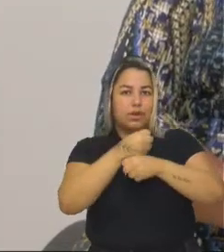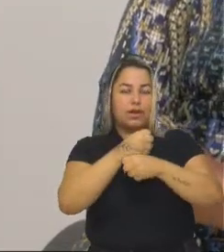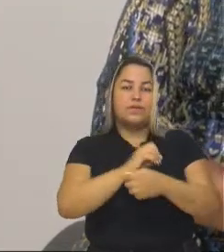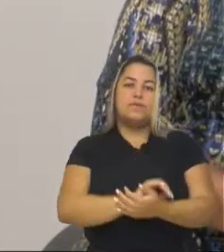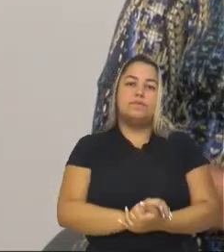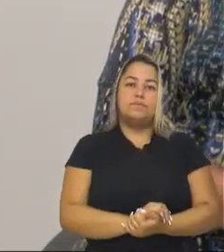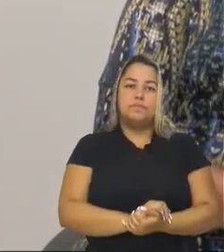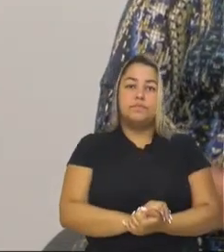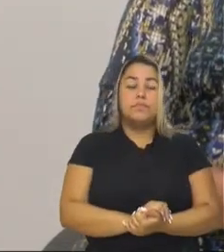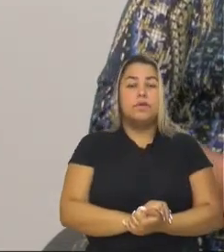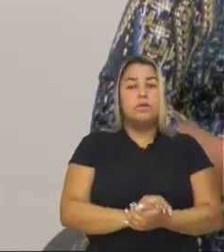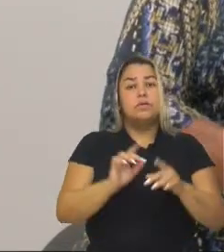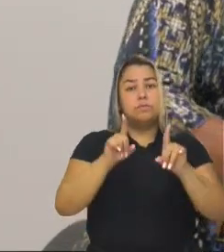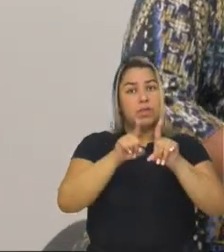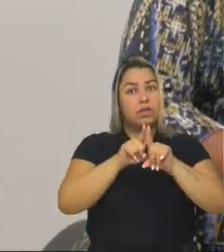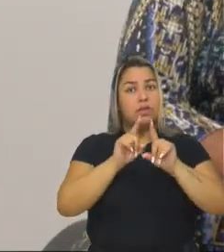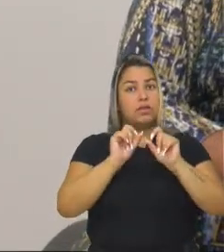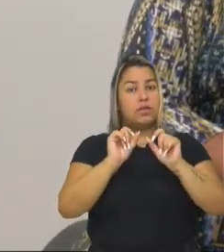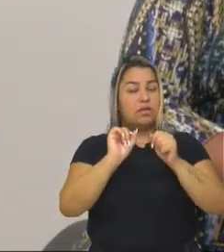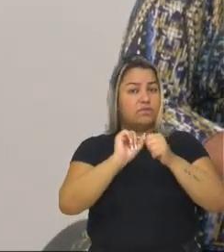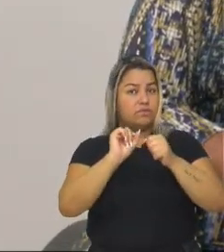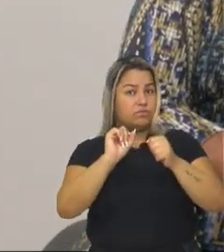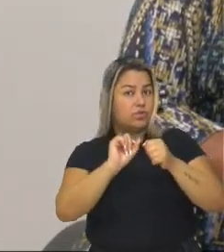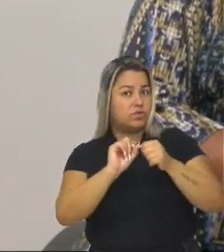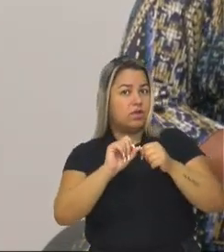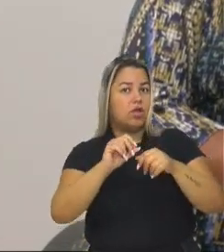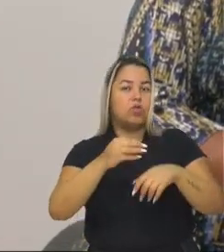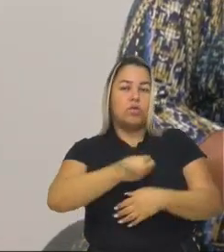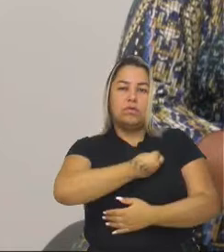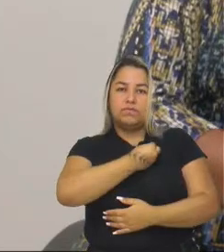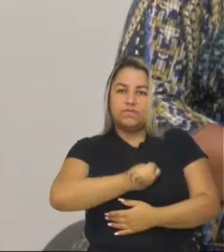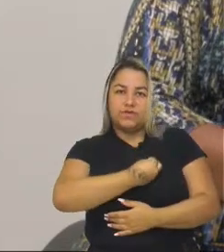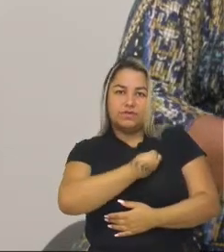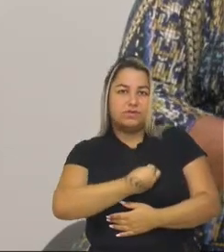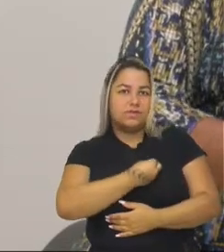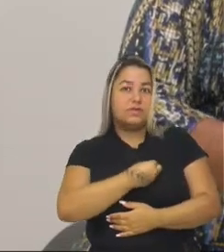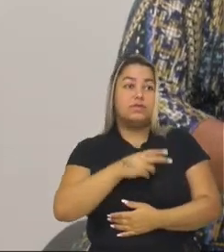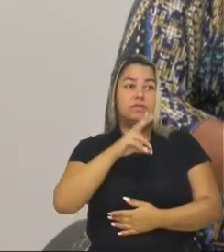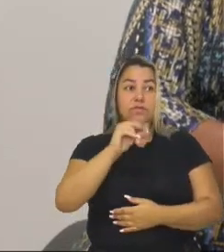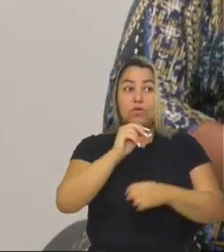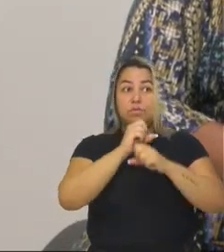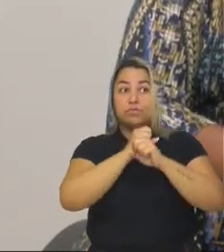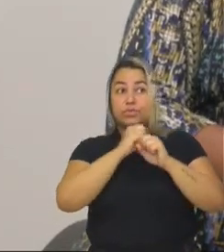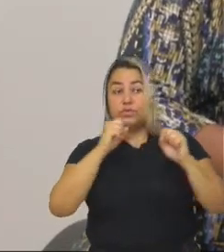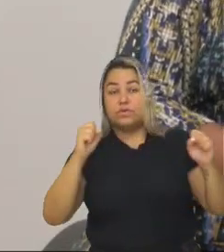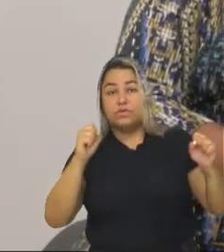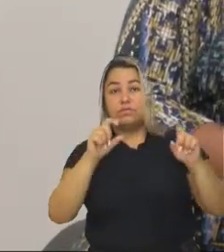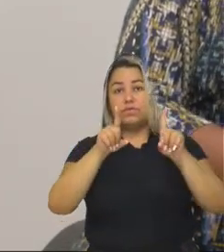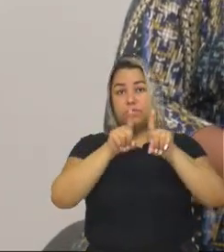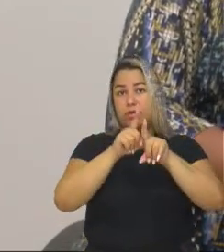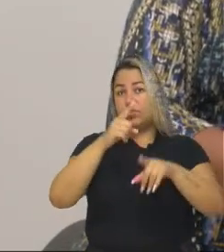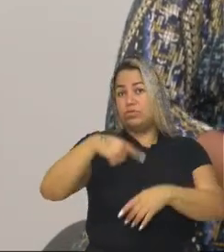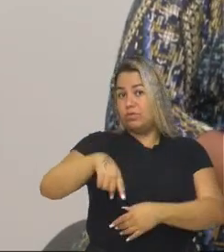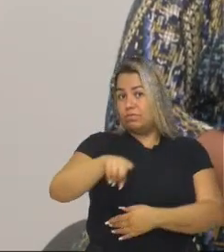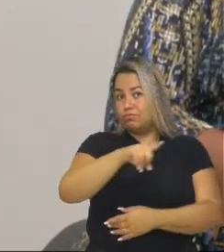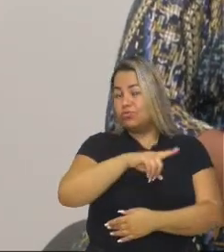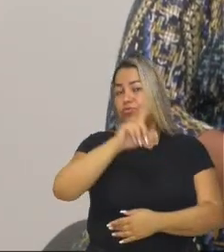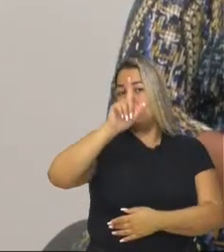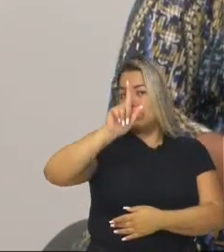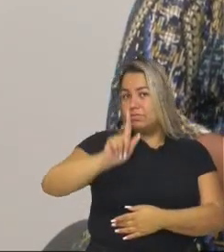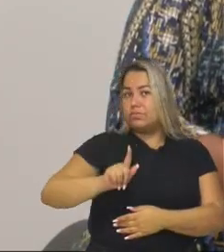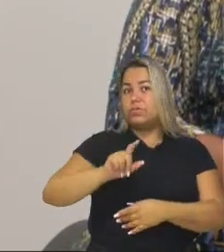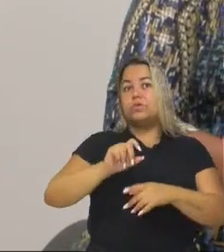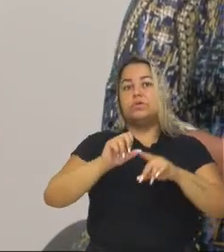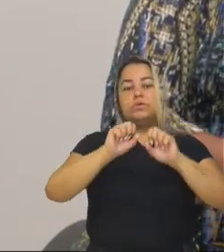nessas inimaginações que a gente vai produzindo vidas impossíveis, a gente já está aqui dentro desse nós, que é ser gestão do